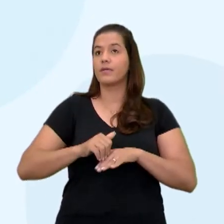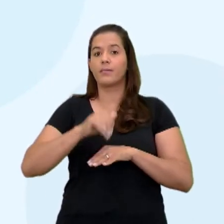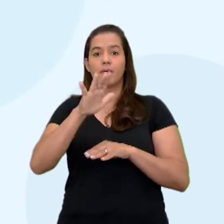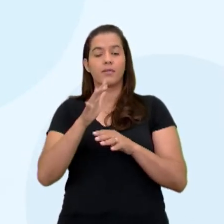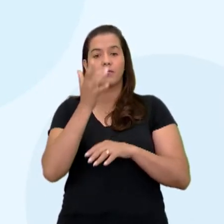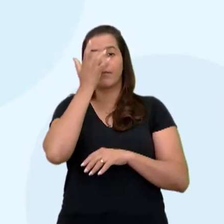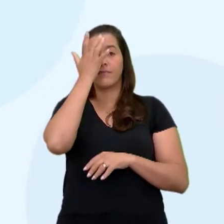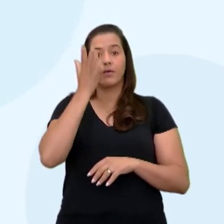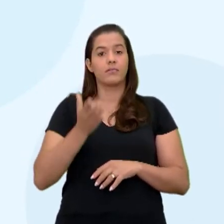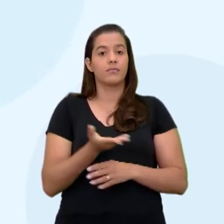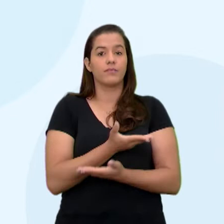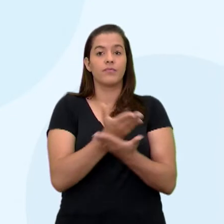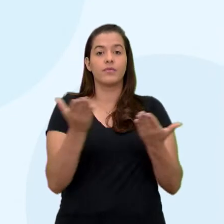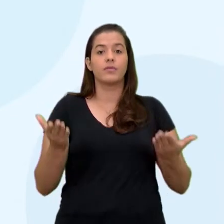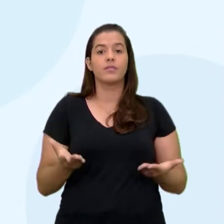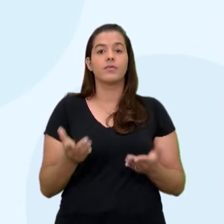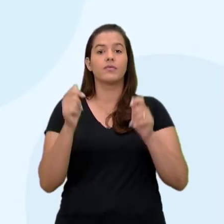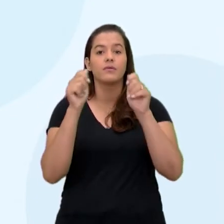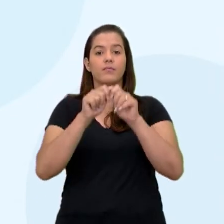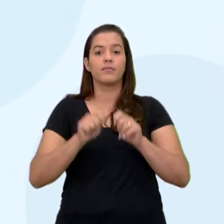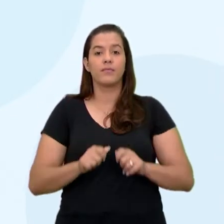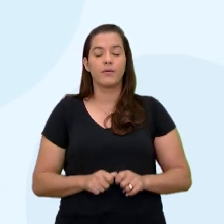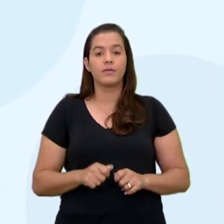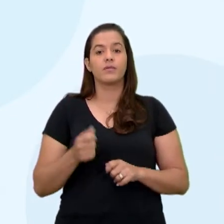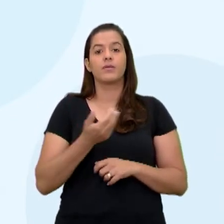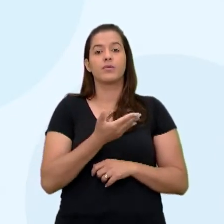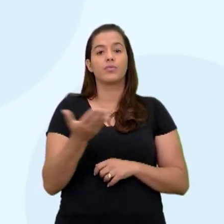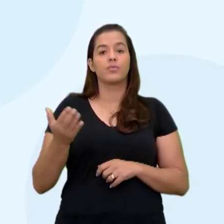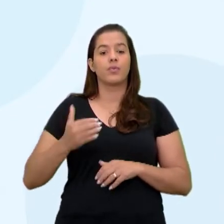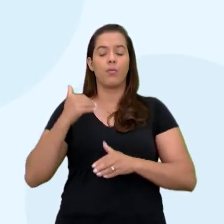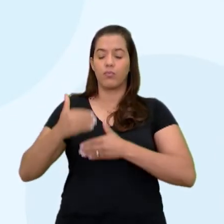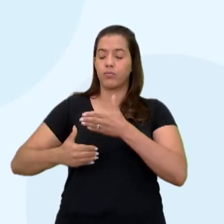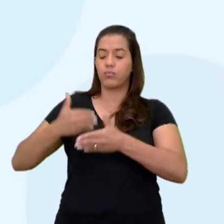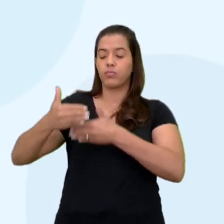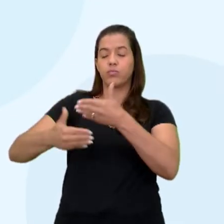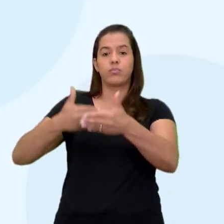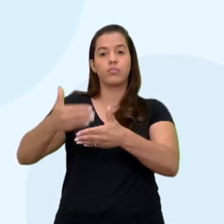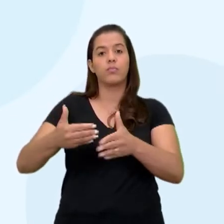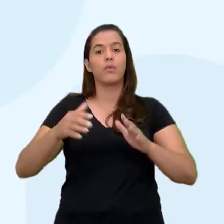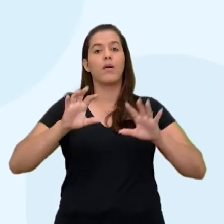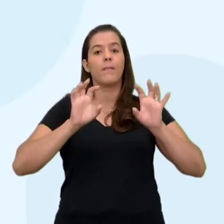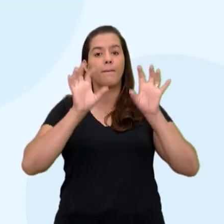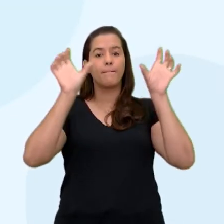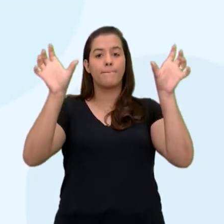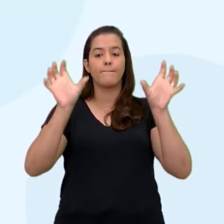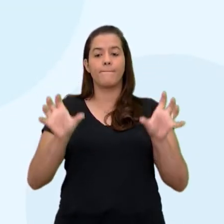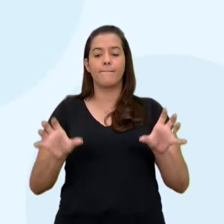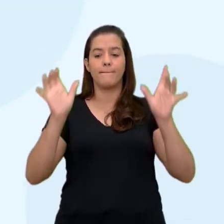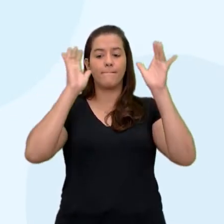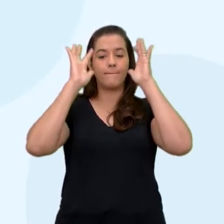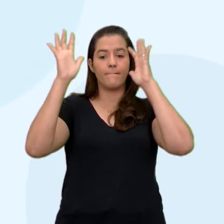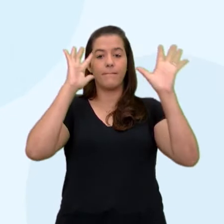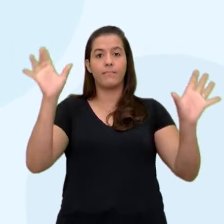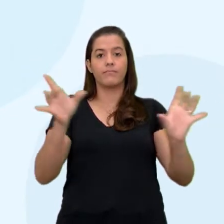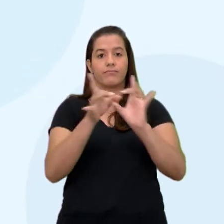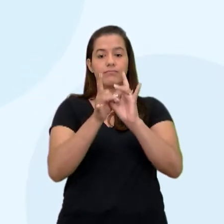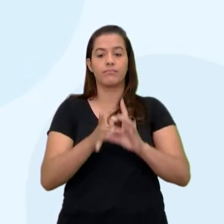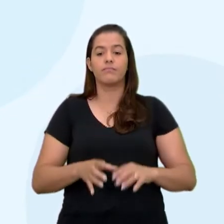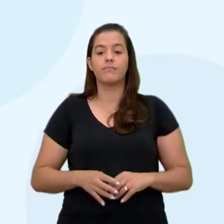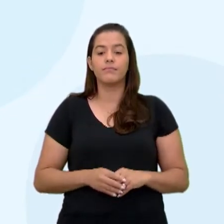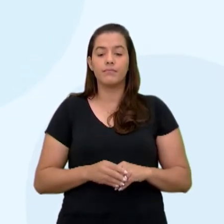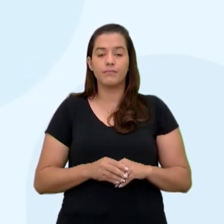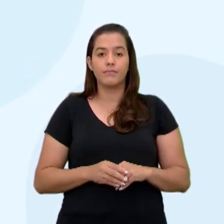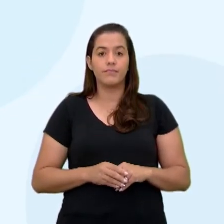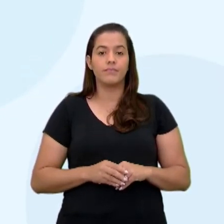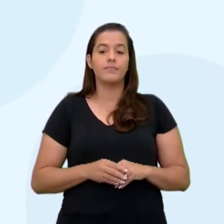para ele construir o seu respectivo mapa mental. Olha lá. Aqui uma